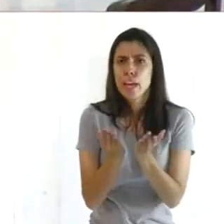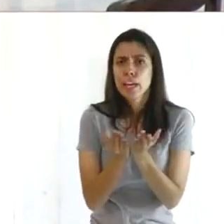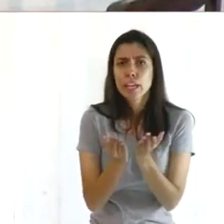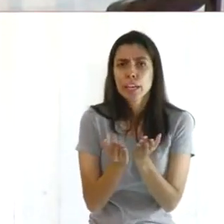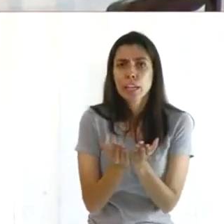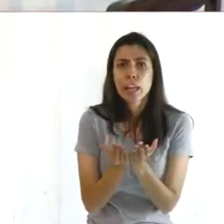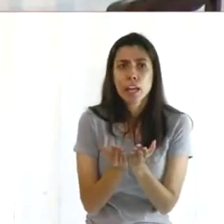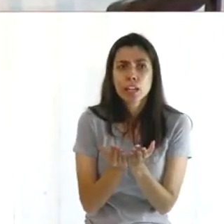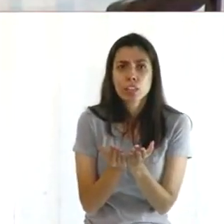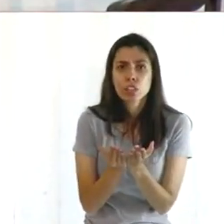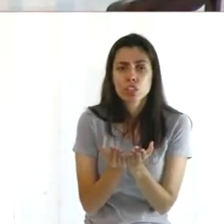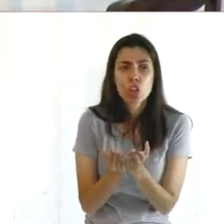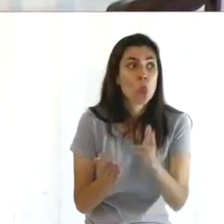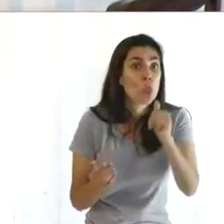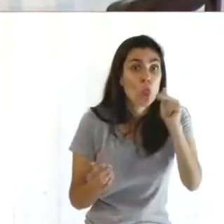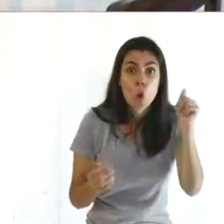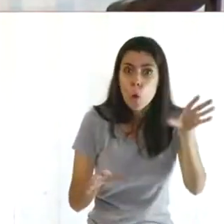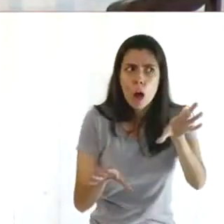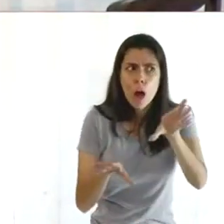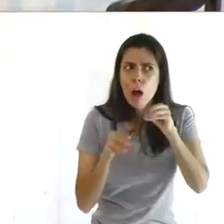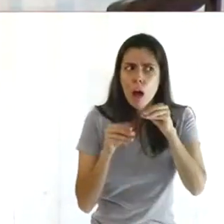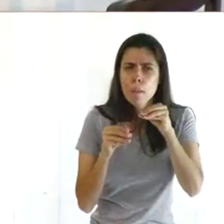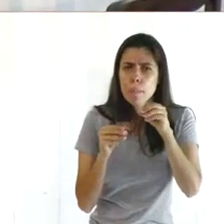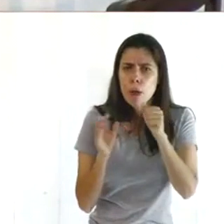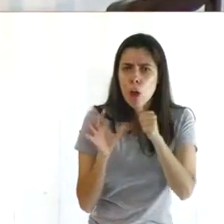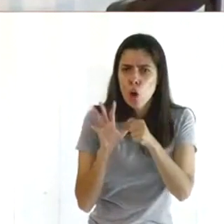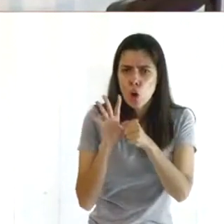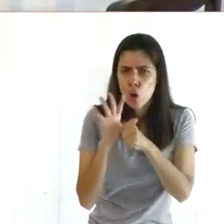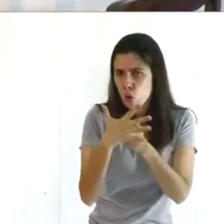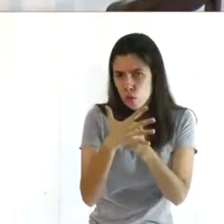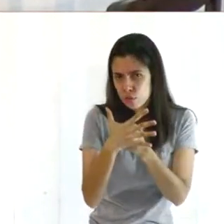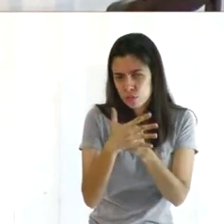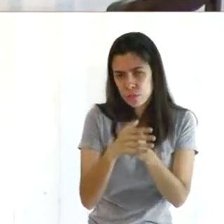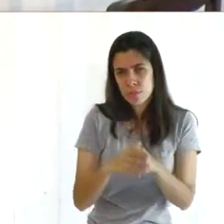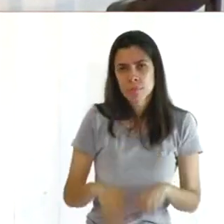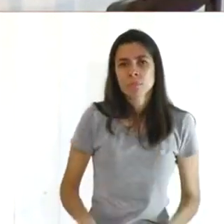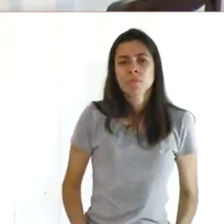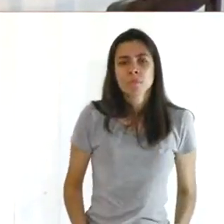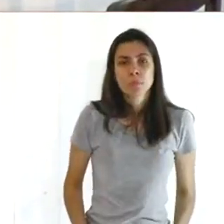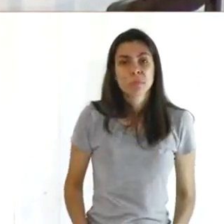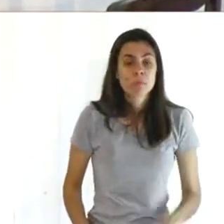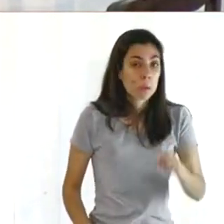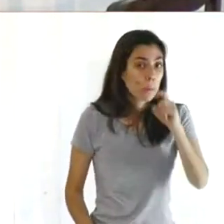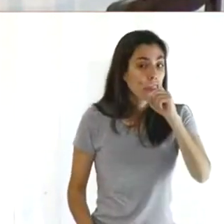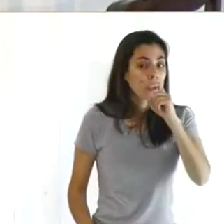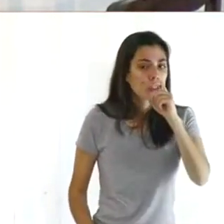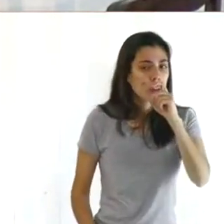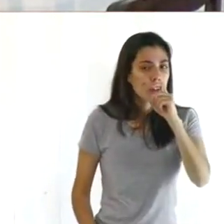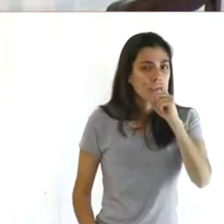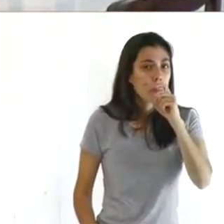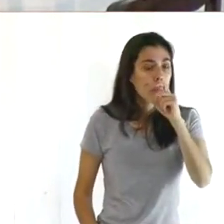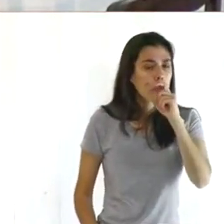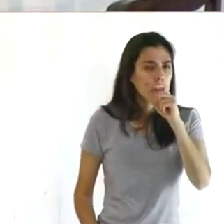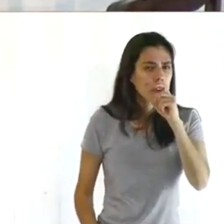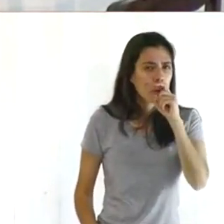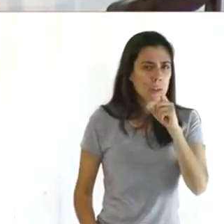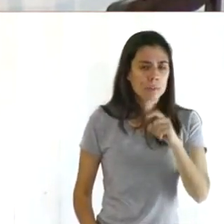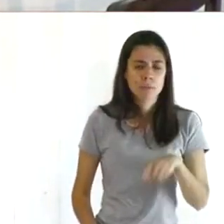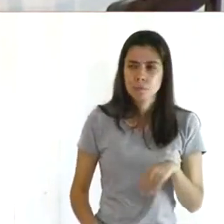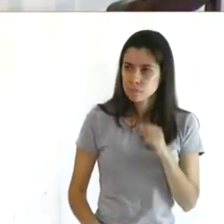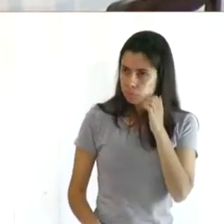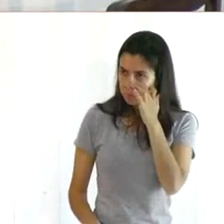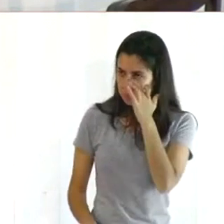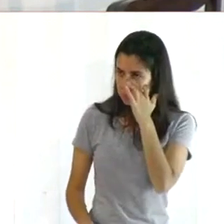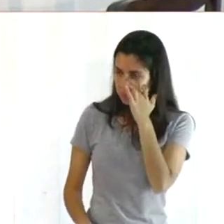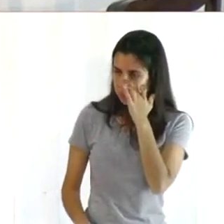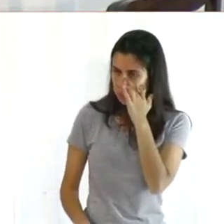crente não pode passar por luto. Na casa do justo também há luto, embora nós não temos prazer com isso, nunca nos acostumaremos com a